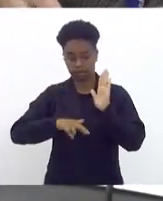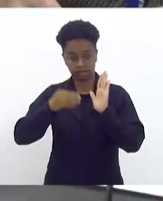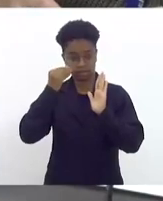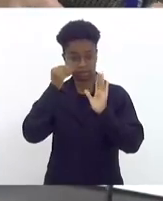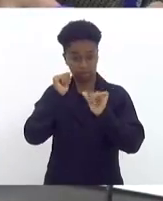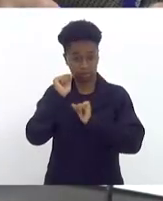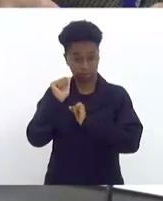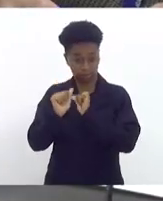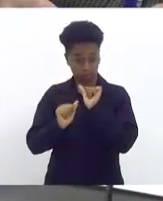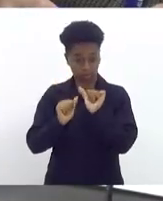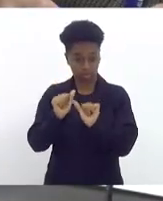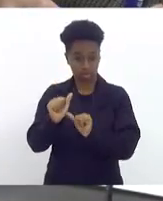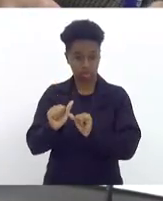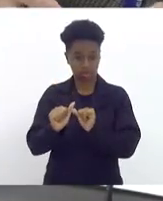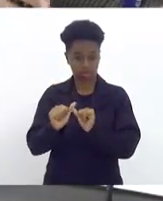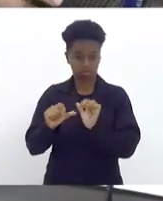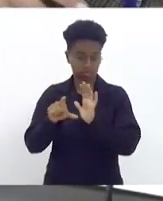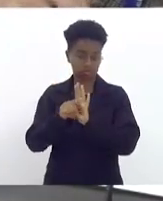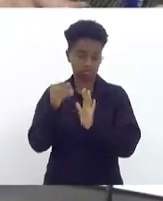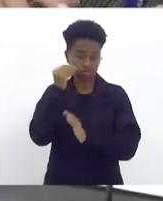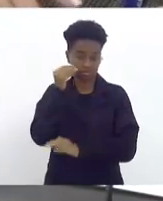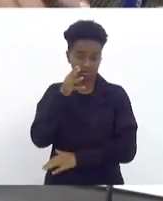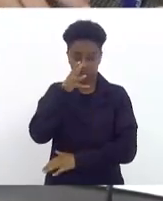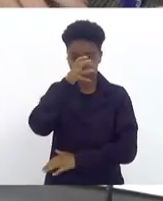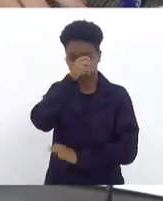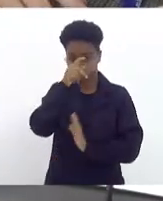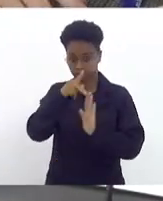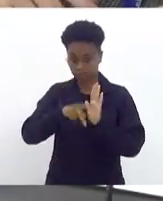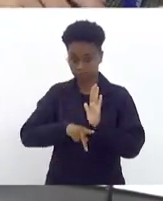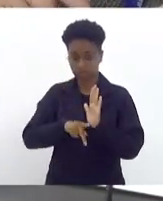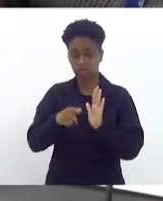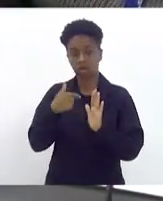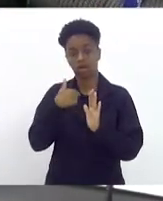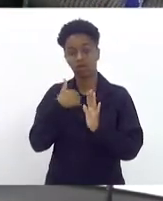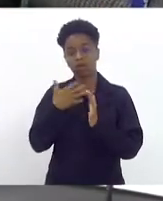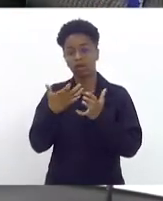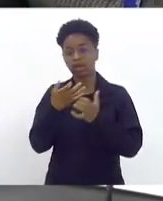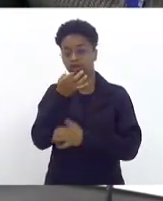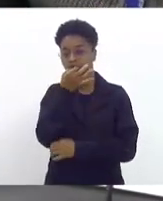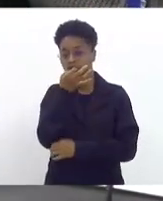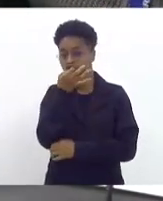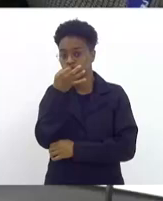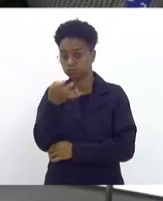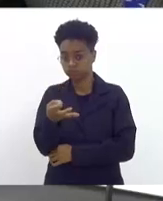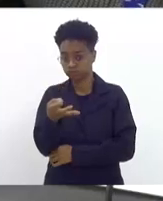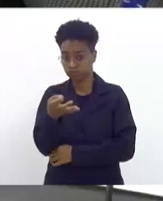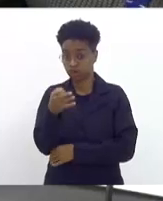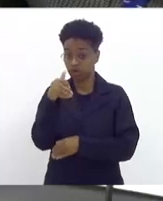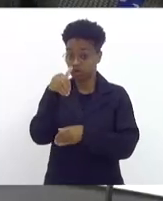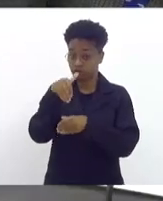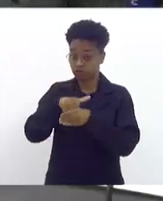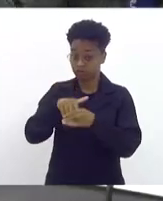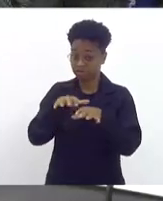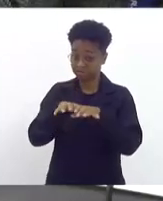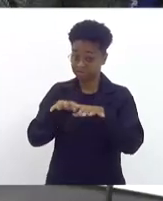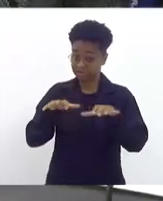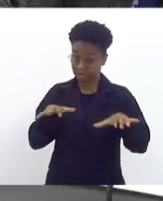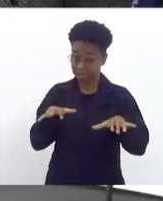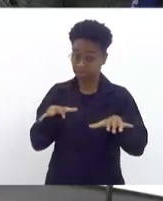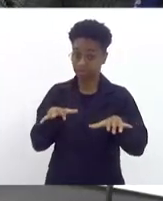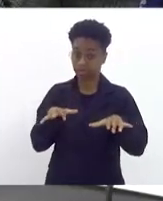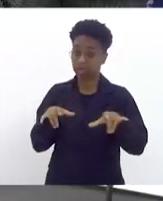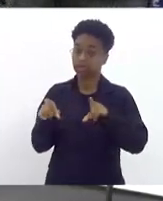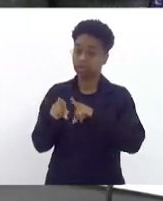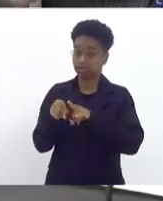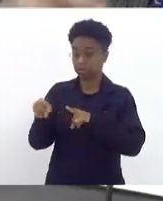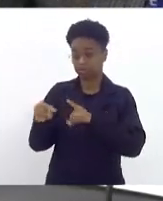para que o projeto seja salvo eu gostaria de sugerir que o voto em separado e adotado